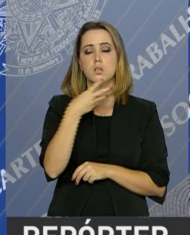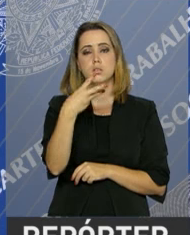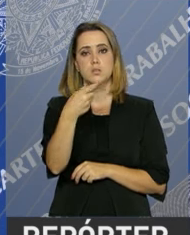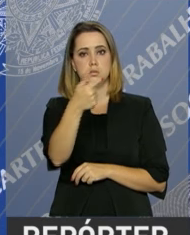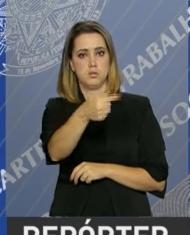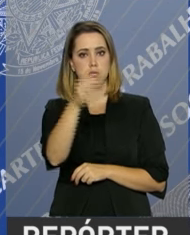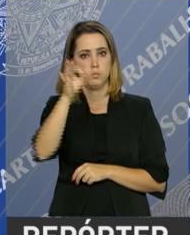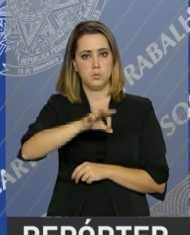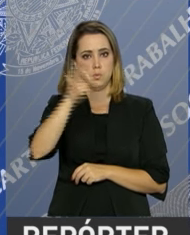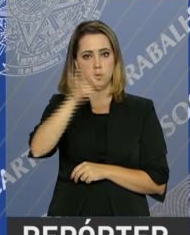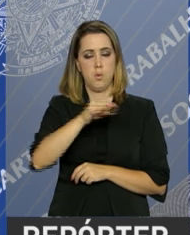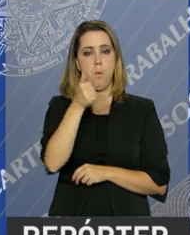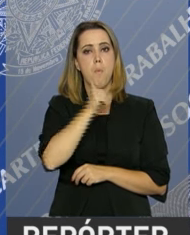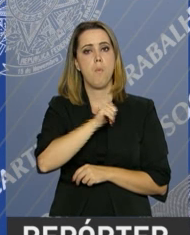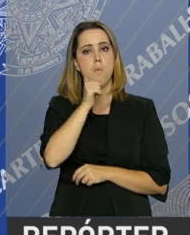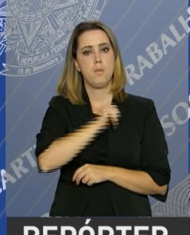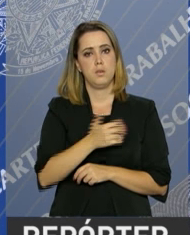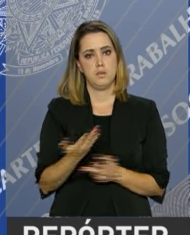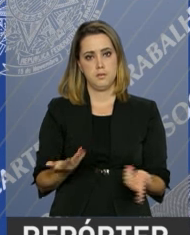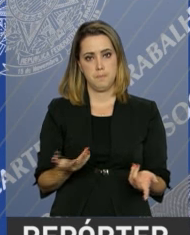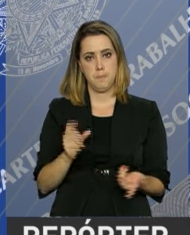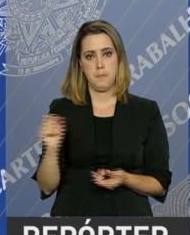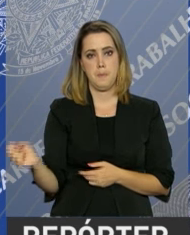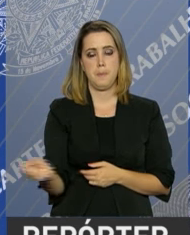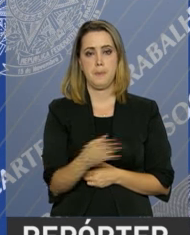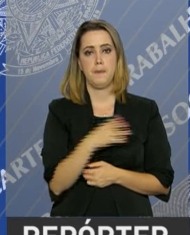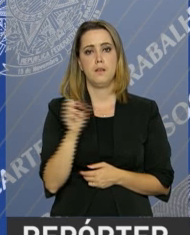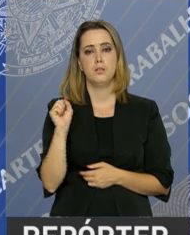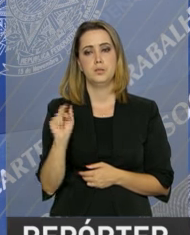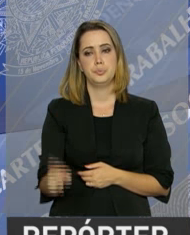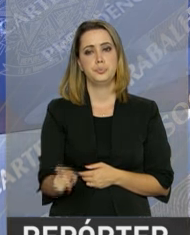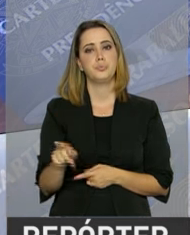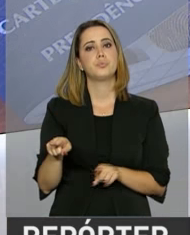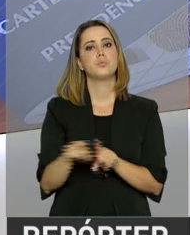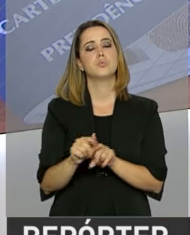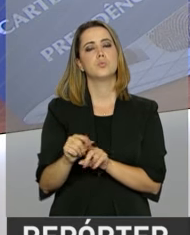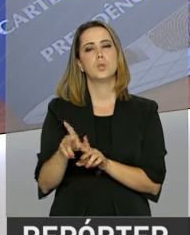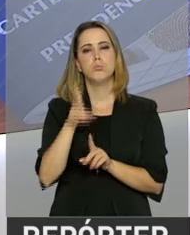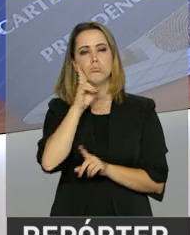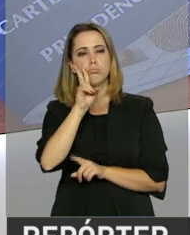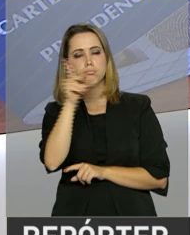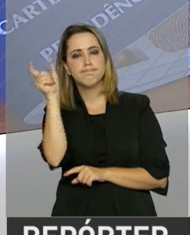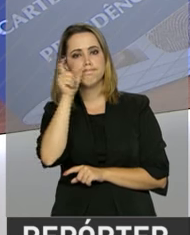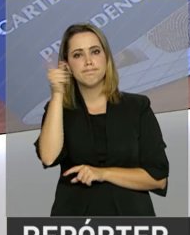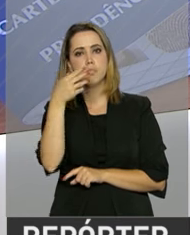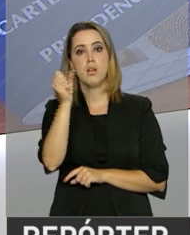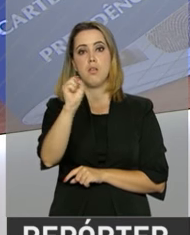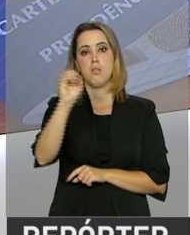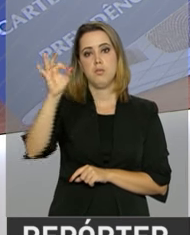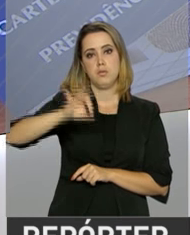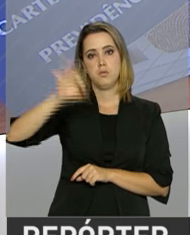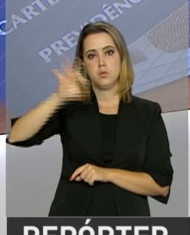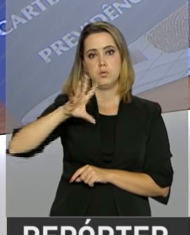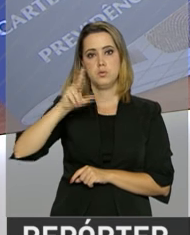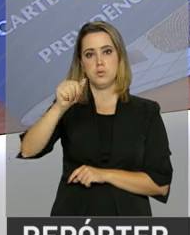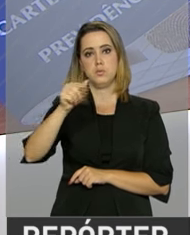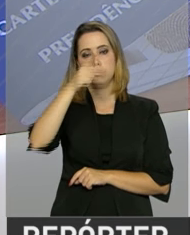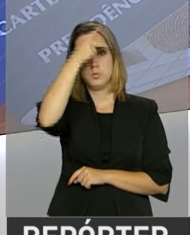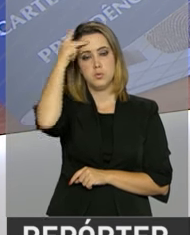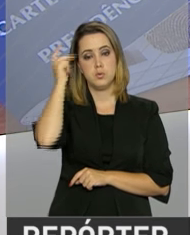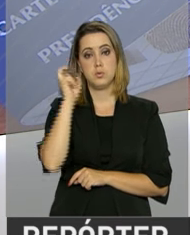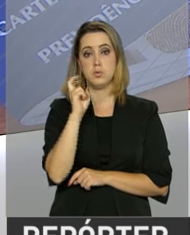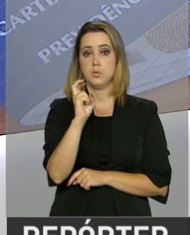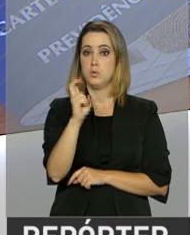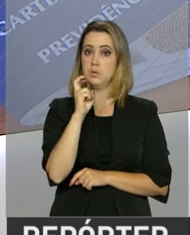e 37% são mulheres. A reforma da Previdência desperta o interesse de 80% das